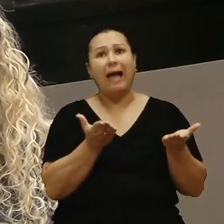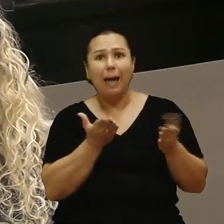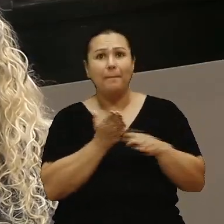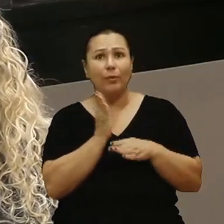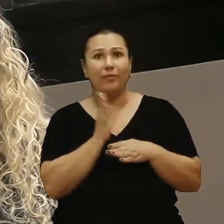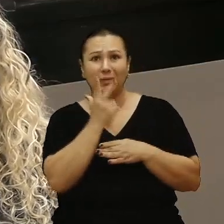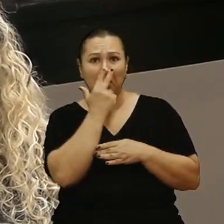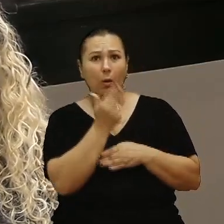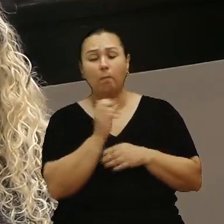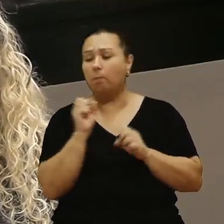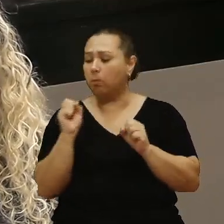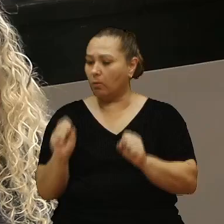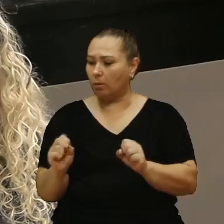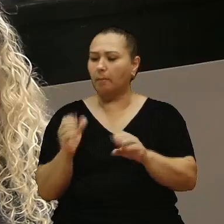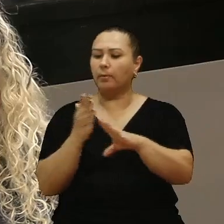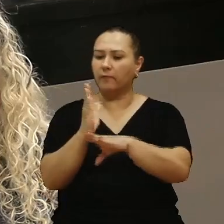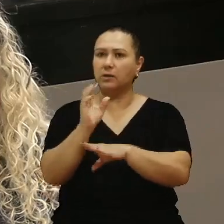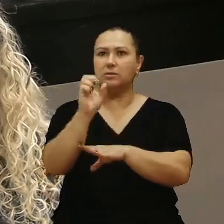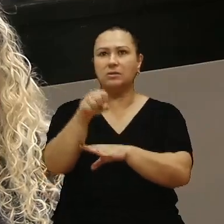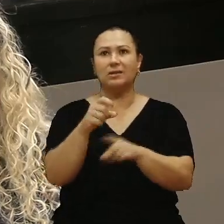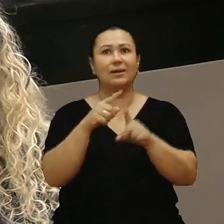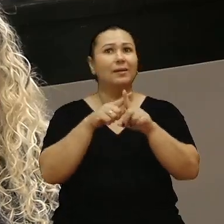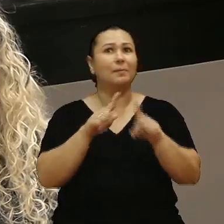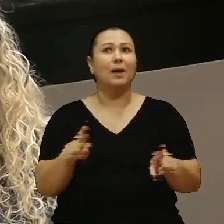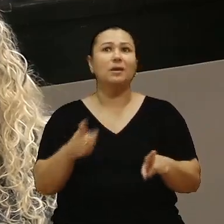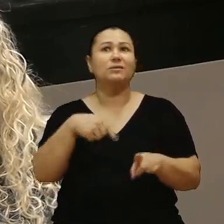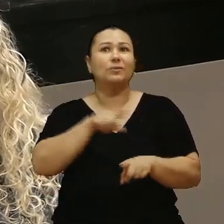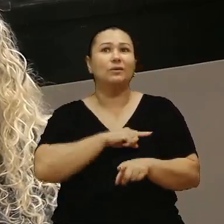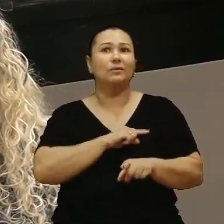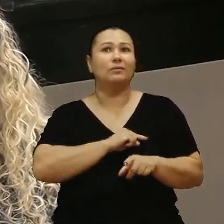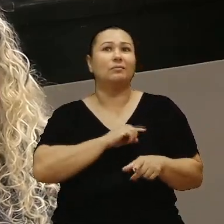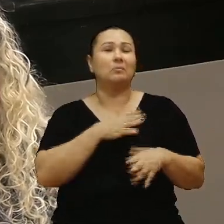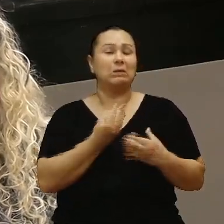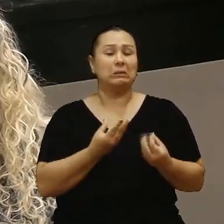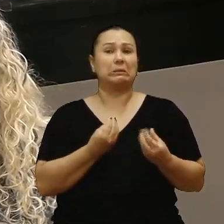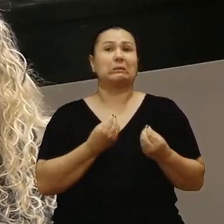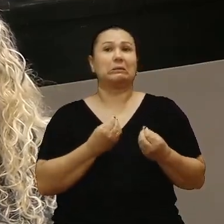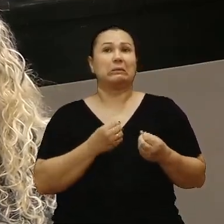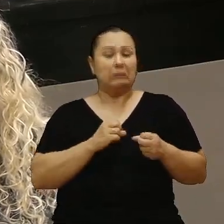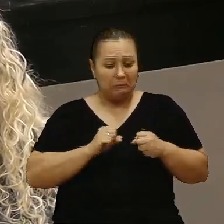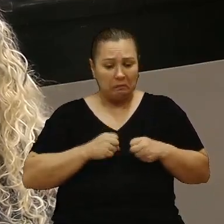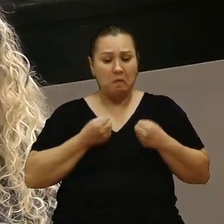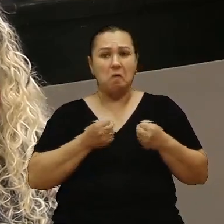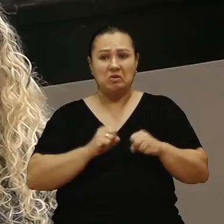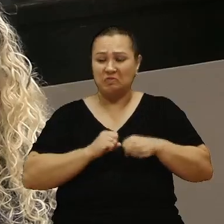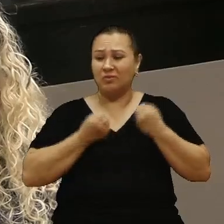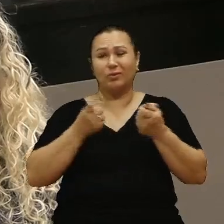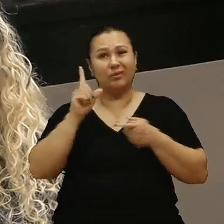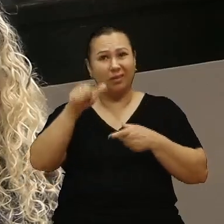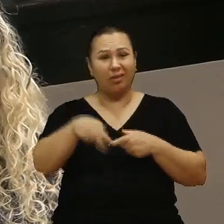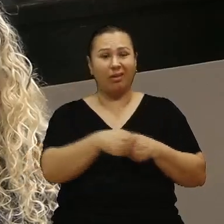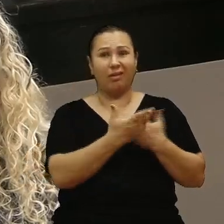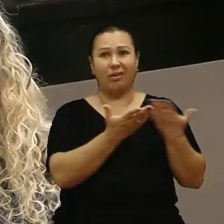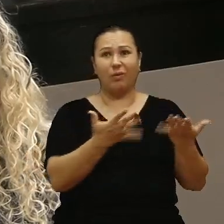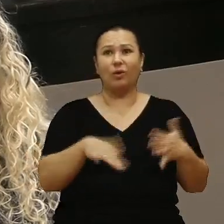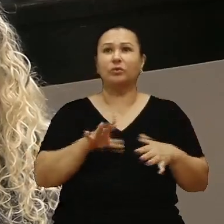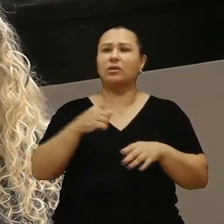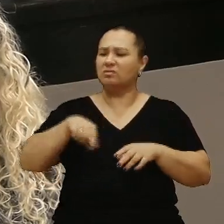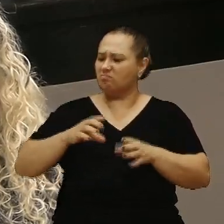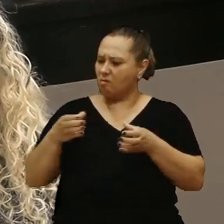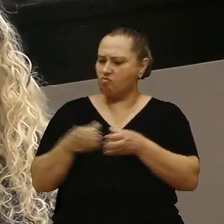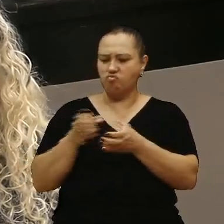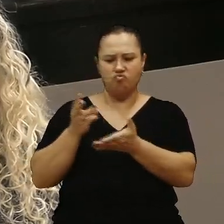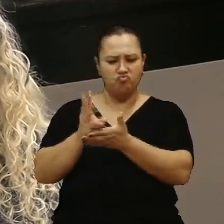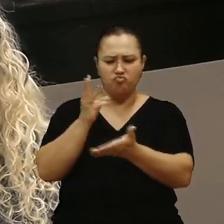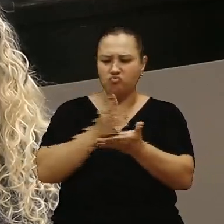aprovado igual. Pode até ser, mas o desgaste é gigante. Mesmo que eles neguem, é gigante. A gente espalha nos grupos, a gente